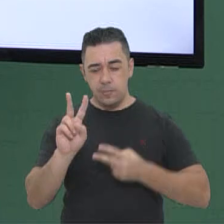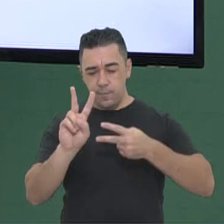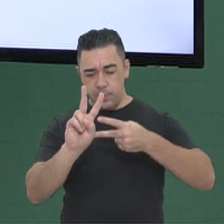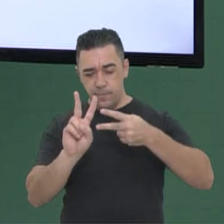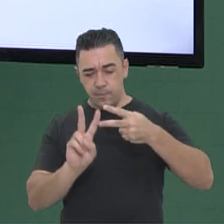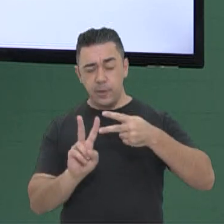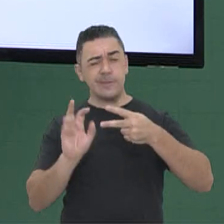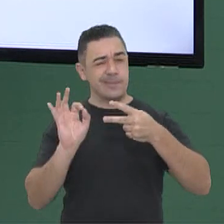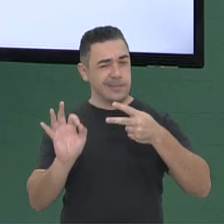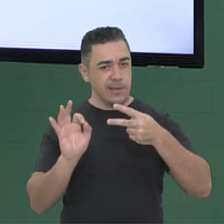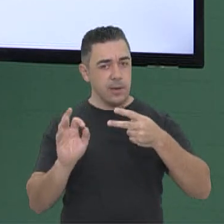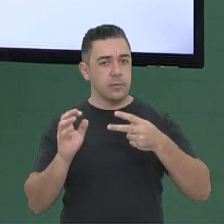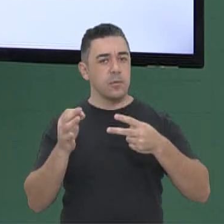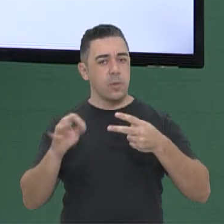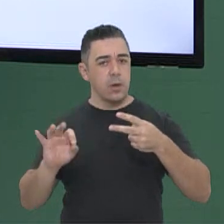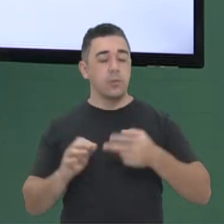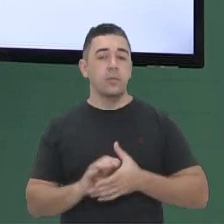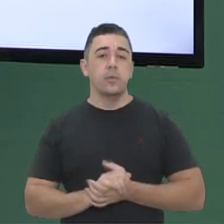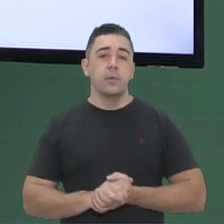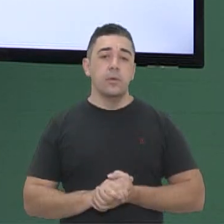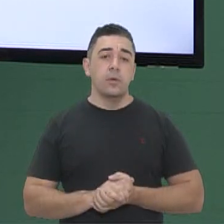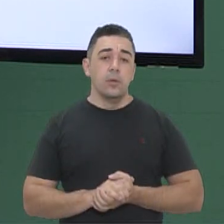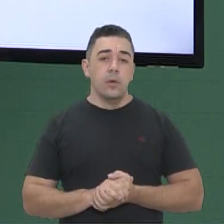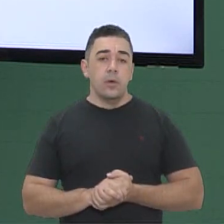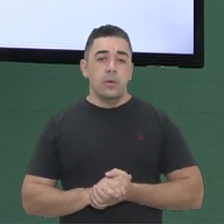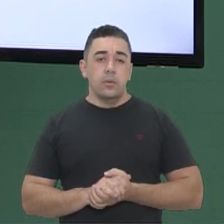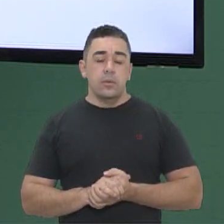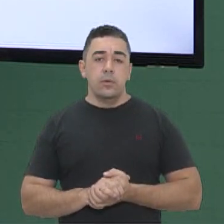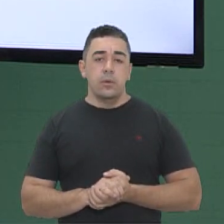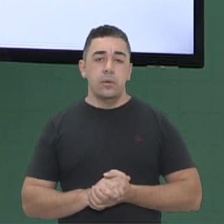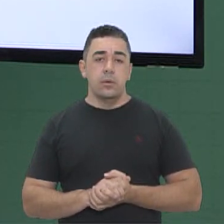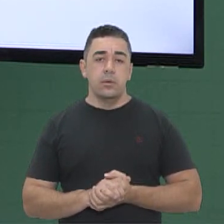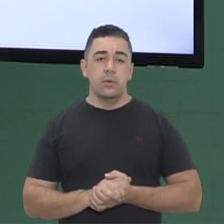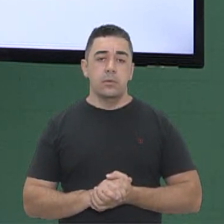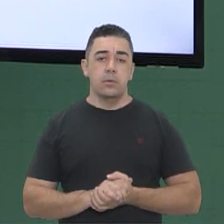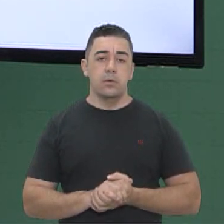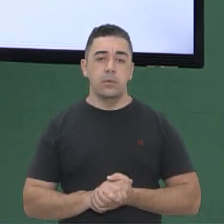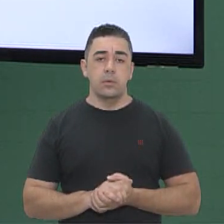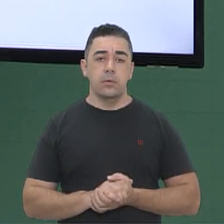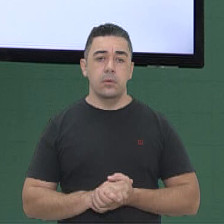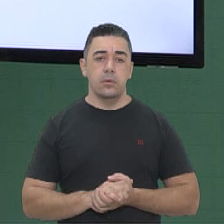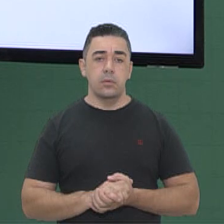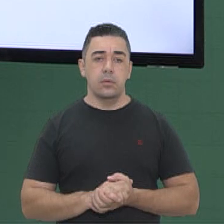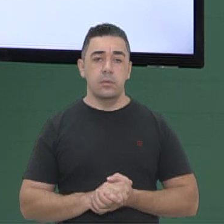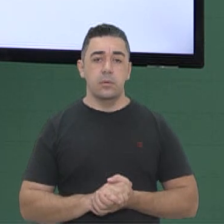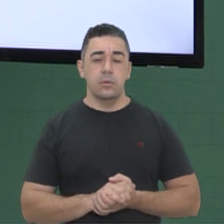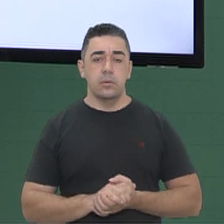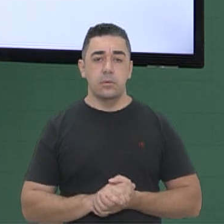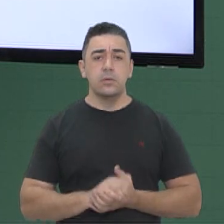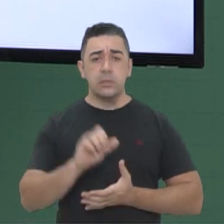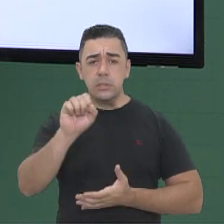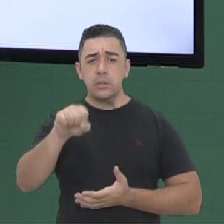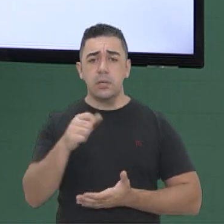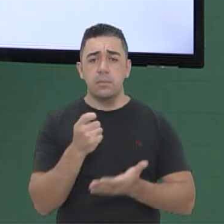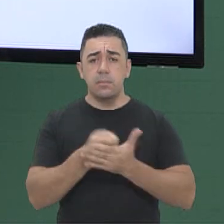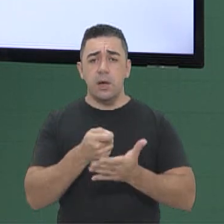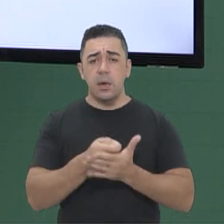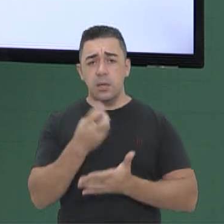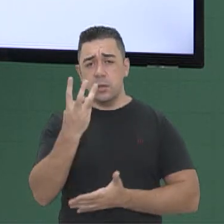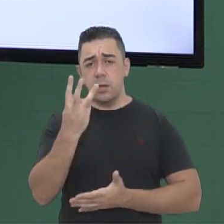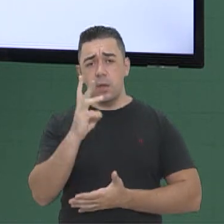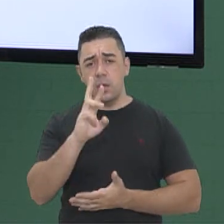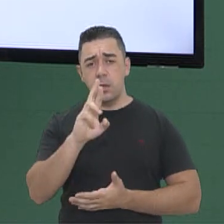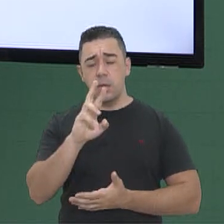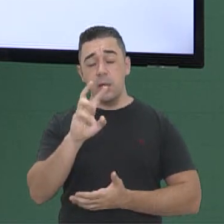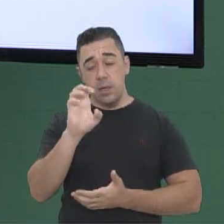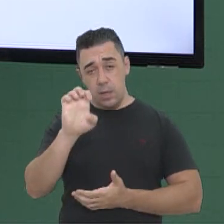forma correta, tá? O preço é único, com exceção da tarifa reduzida. Sim, o preço único de 3